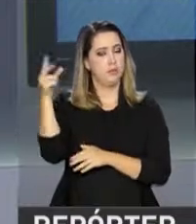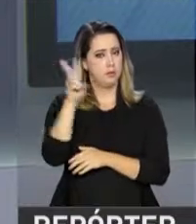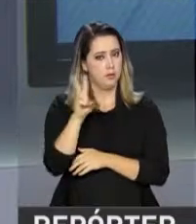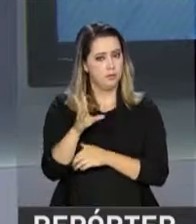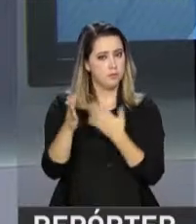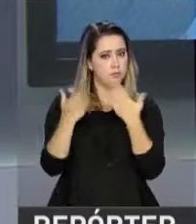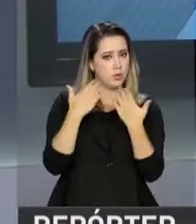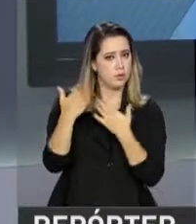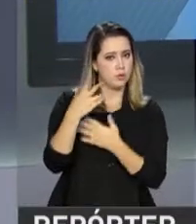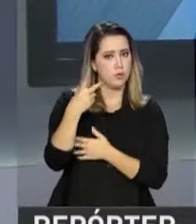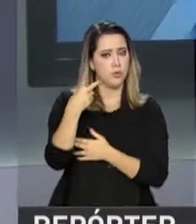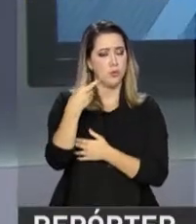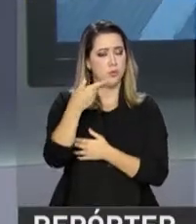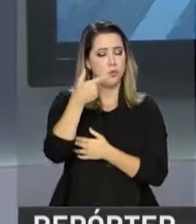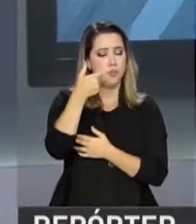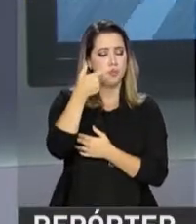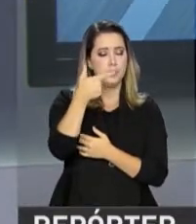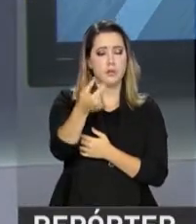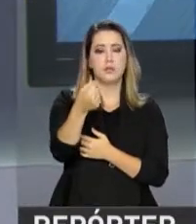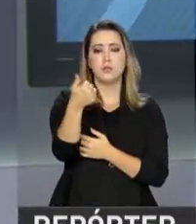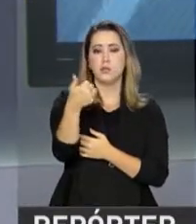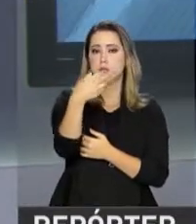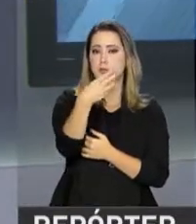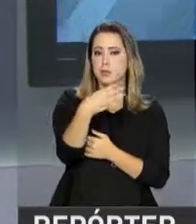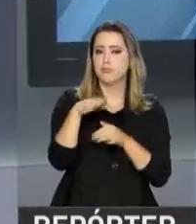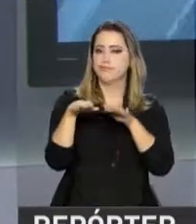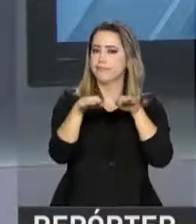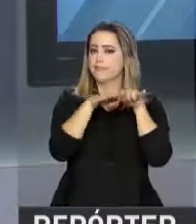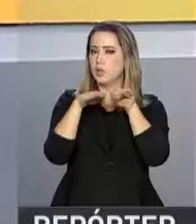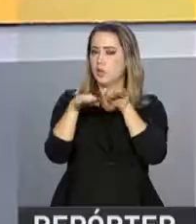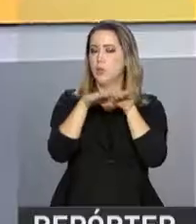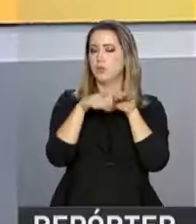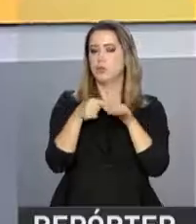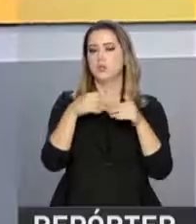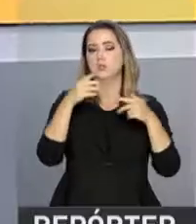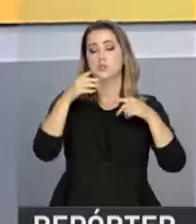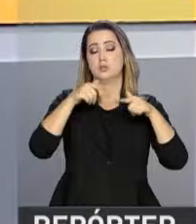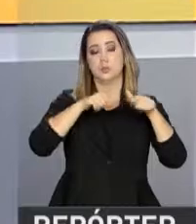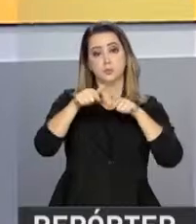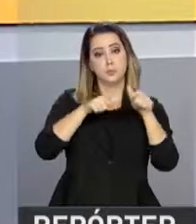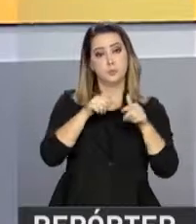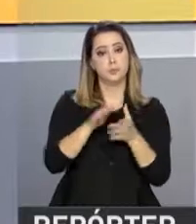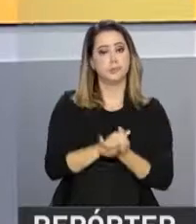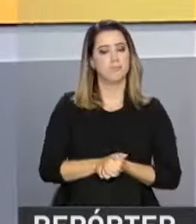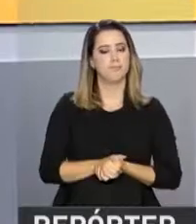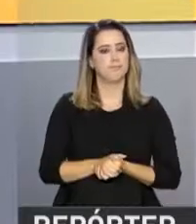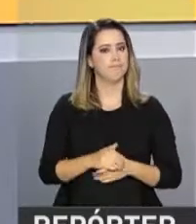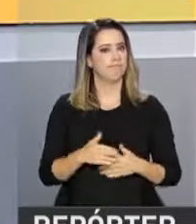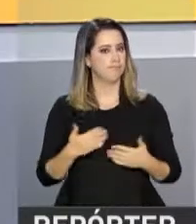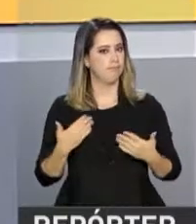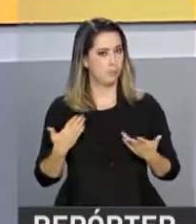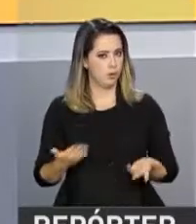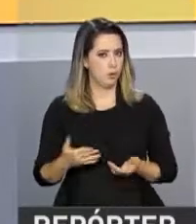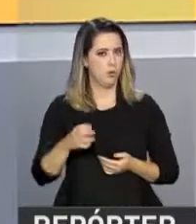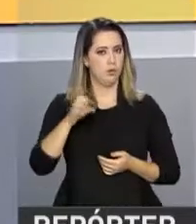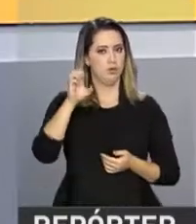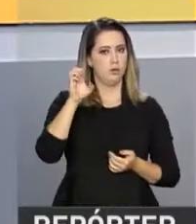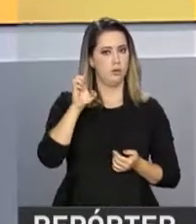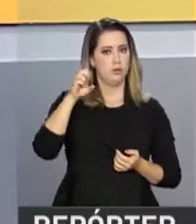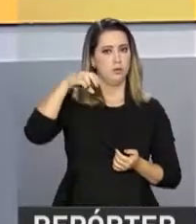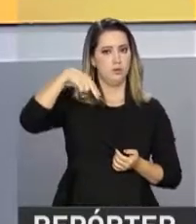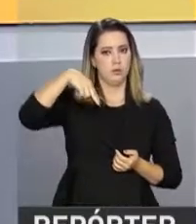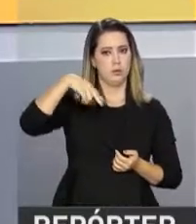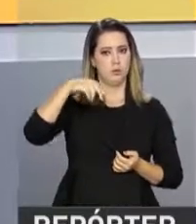2013 que o dado registra estabilidade no emprego o exame nacional de desempenho de estudantes o enade